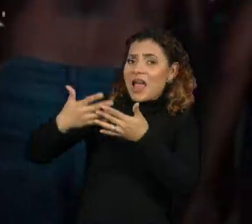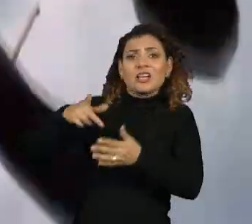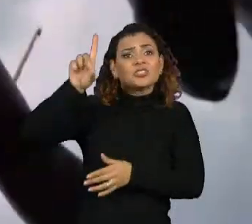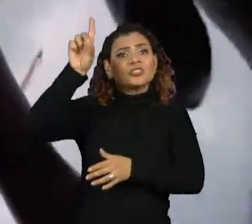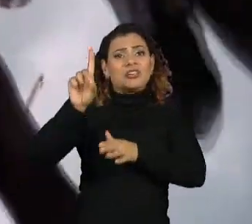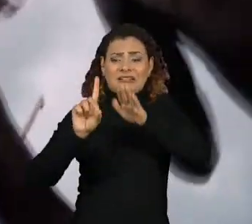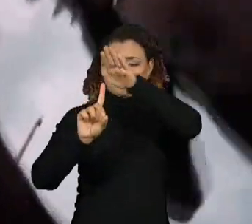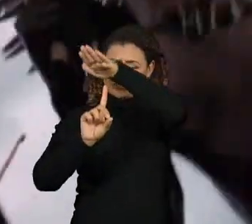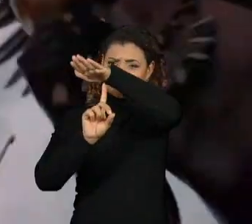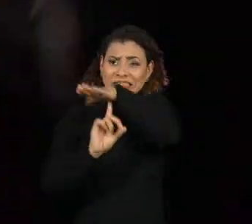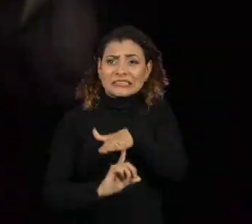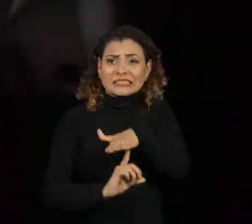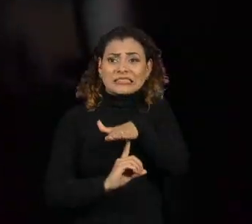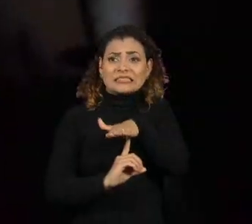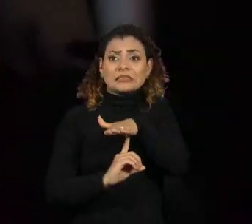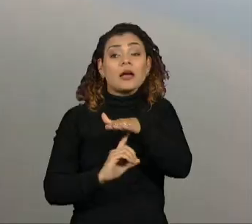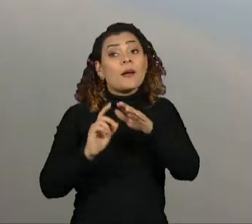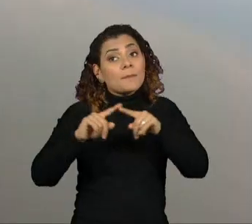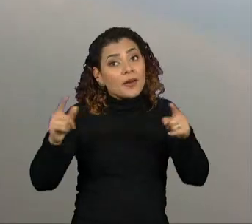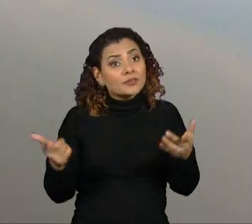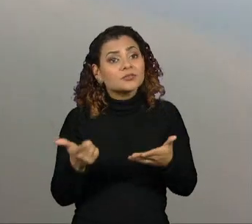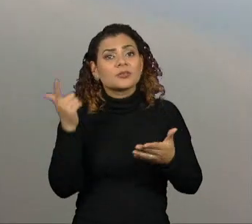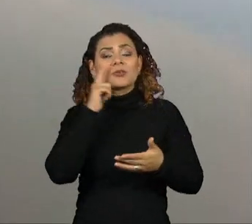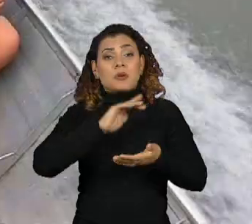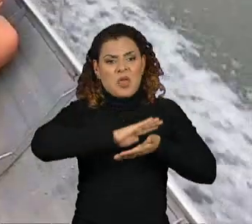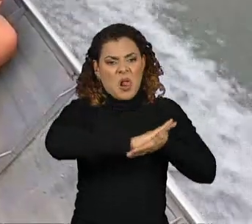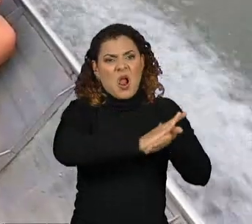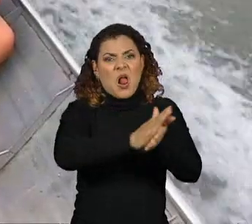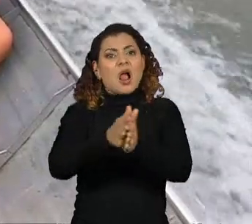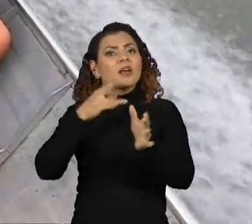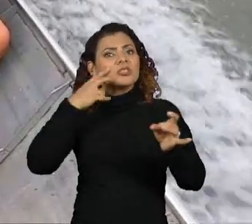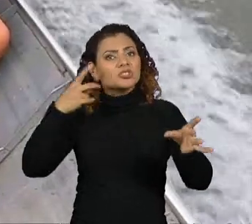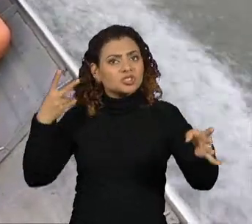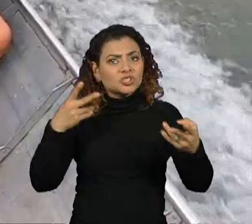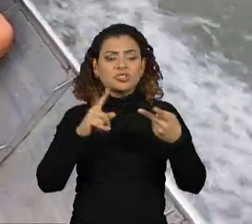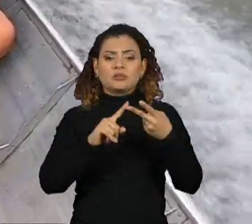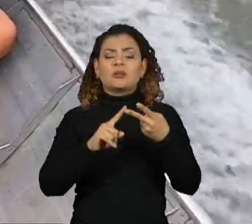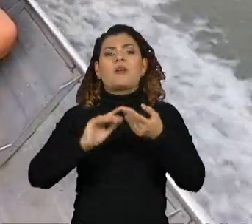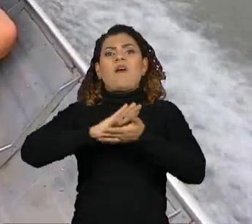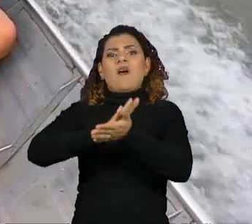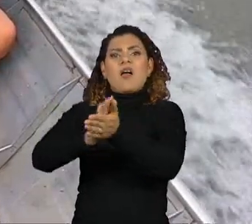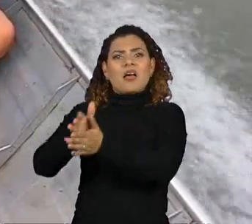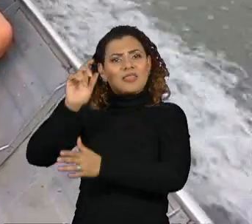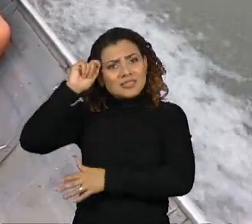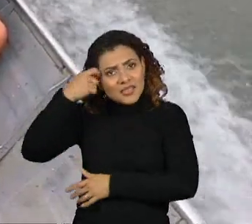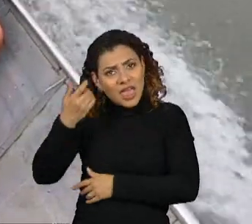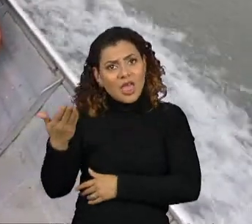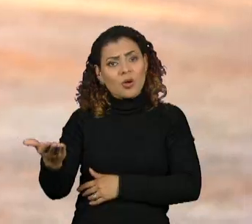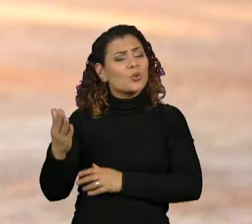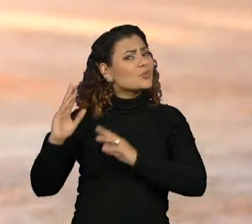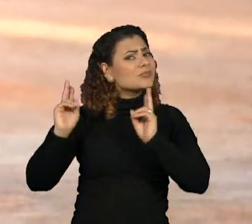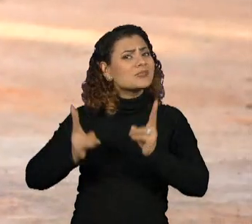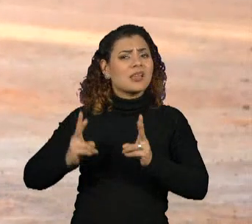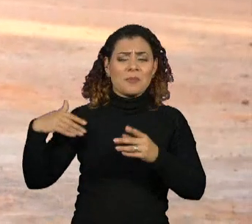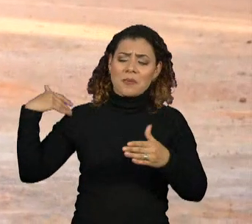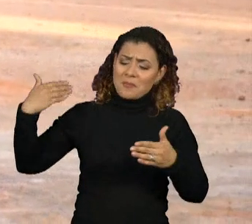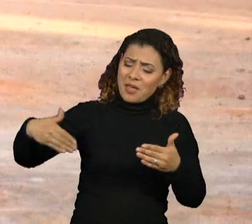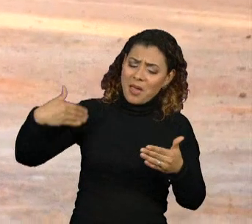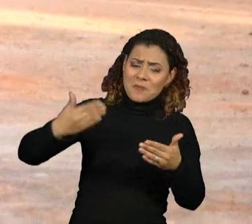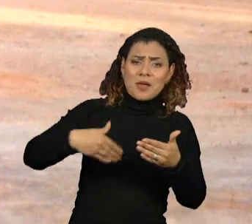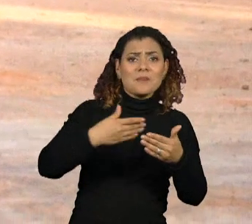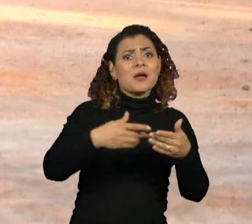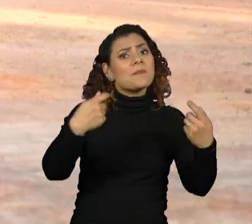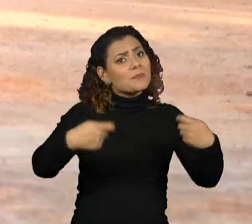direitos. Então, o genocídio indígena, o genocídio negro, todo o processo de exploração